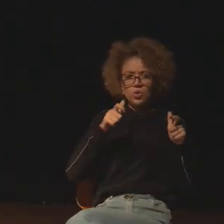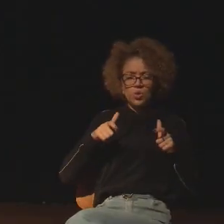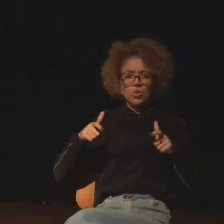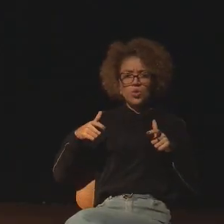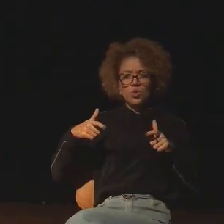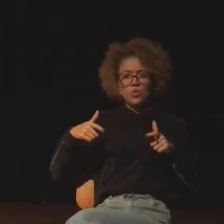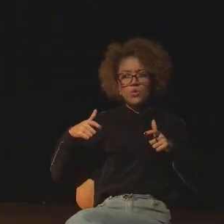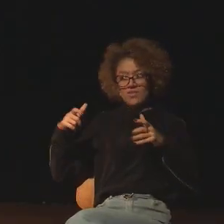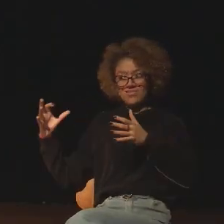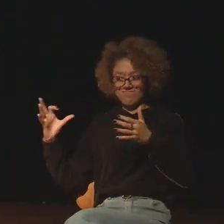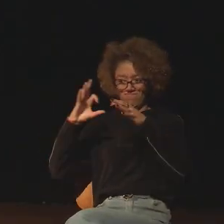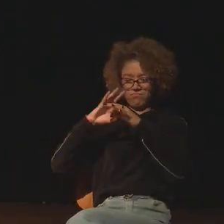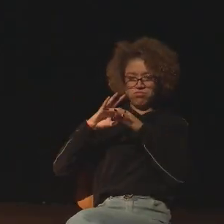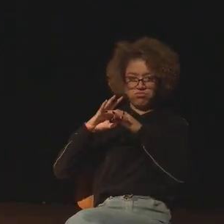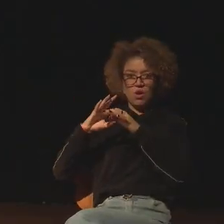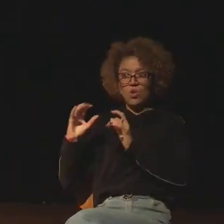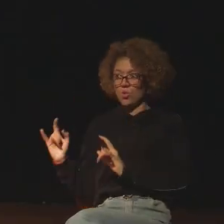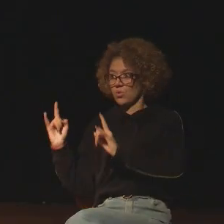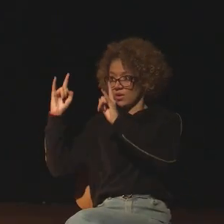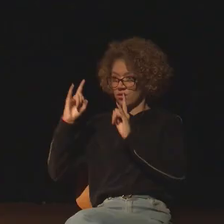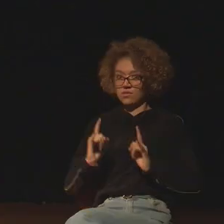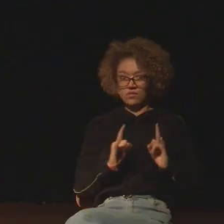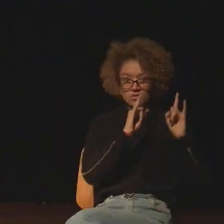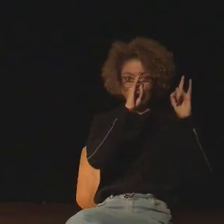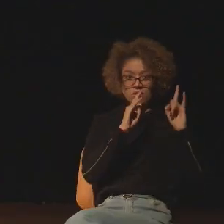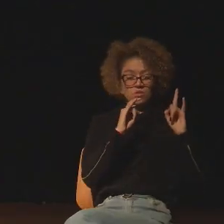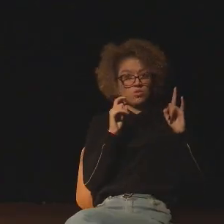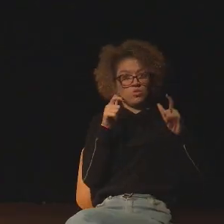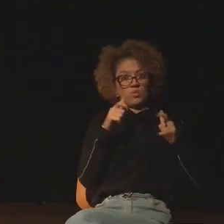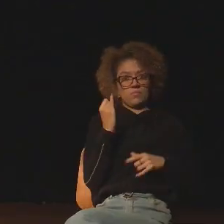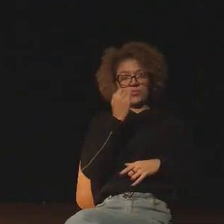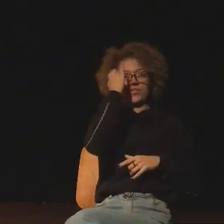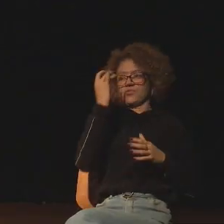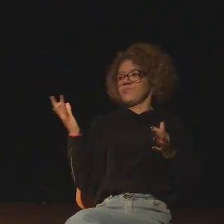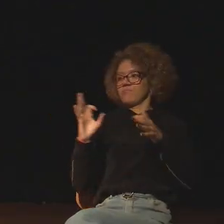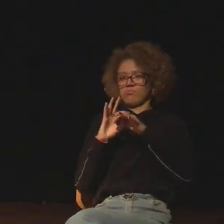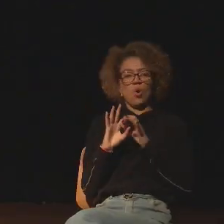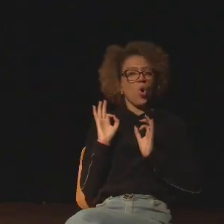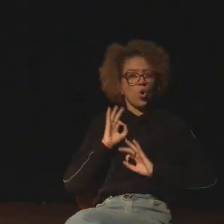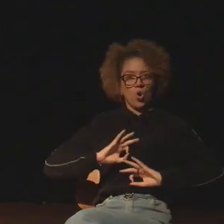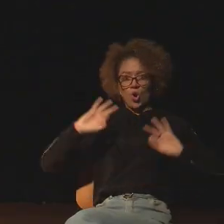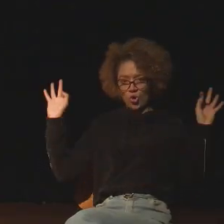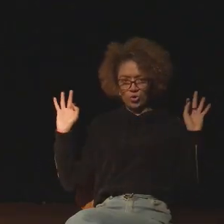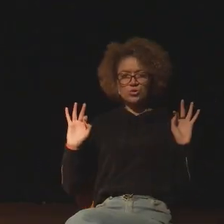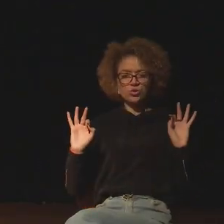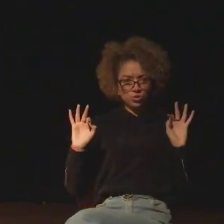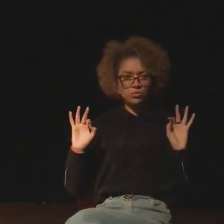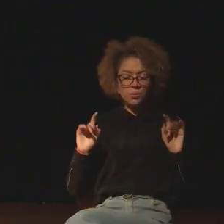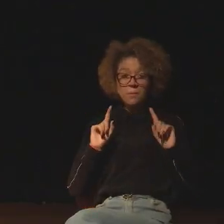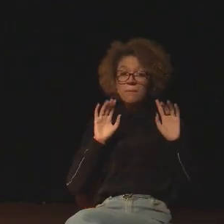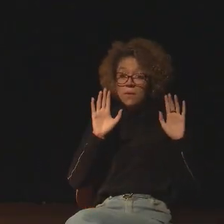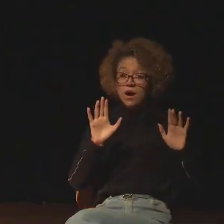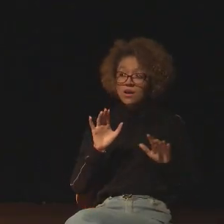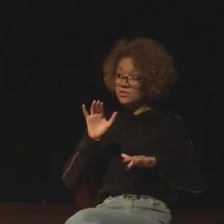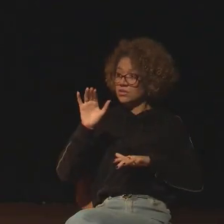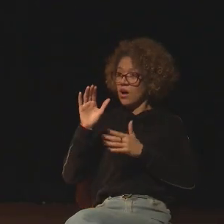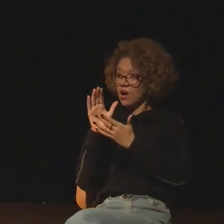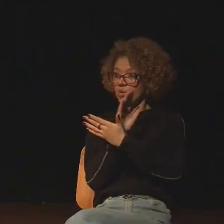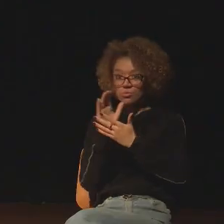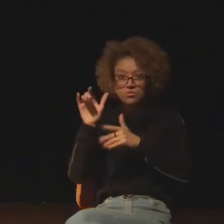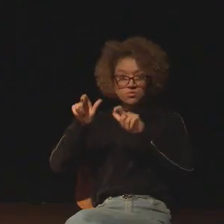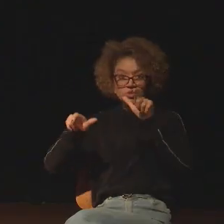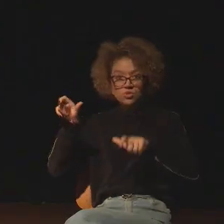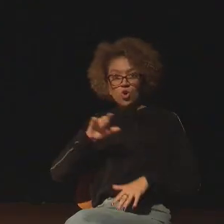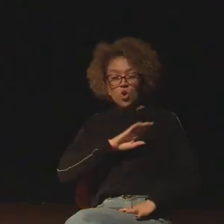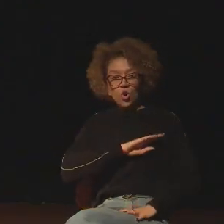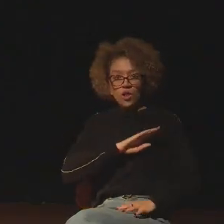com 2 grandes ativos culturais da cidade, de grande relevância, mas faço coro aqui a alguns colegas nossos, moradores e cidadãos da cidade de São